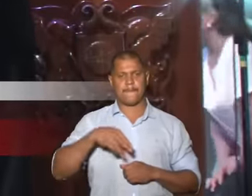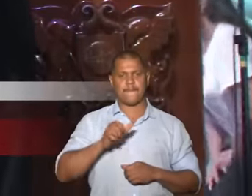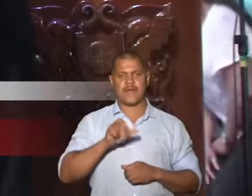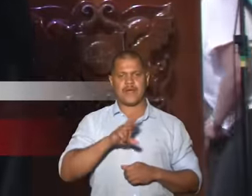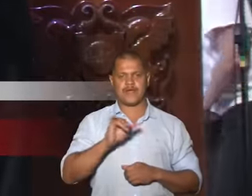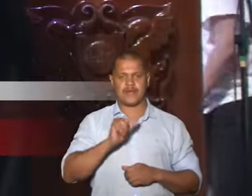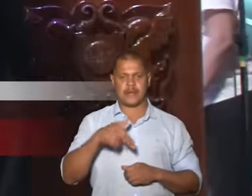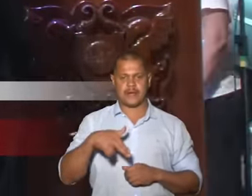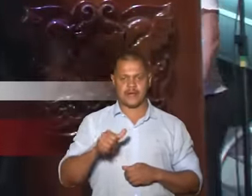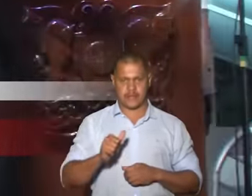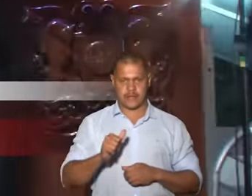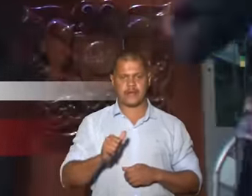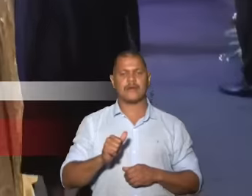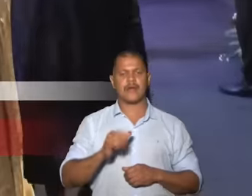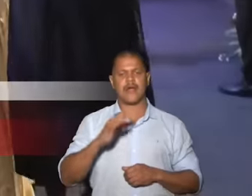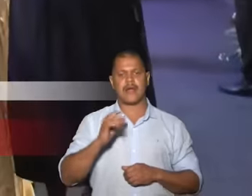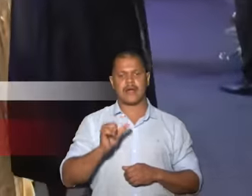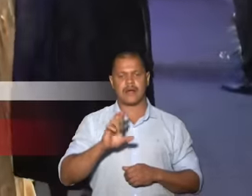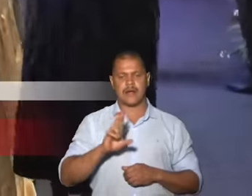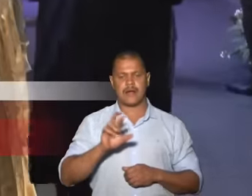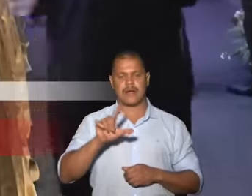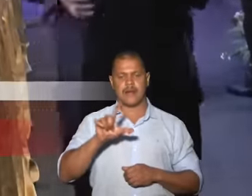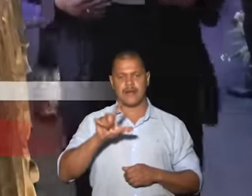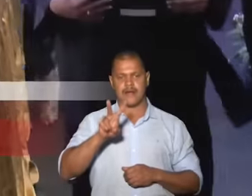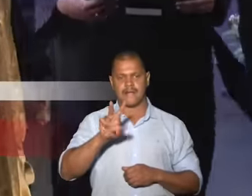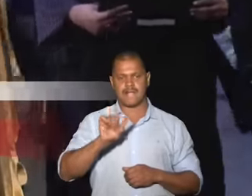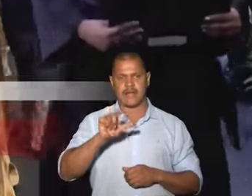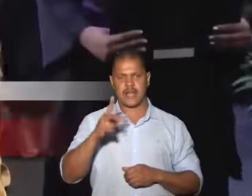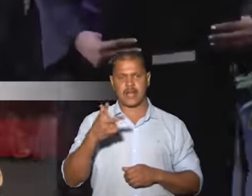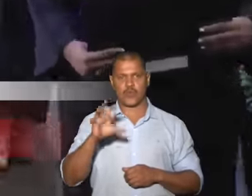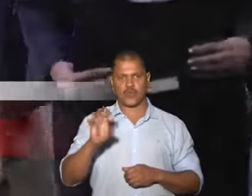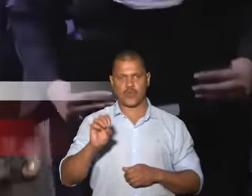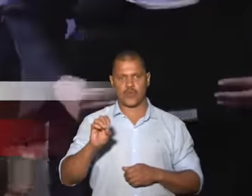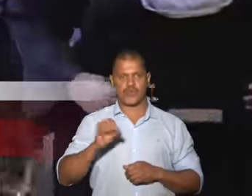Mariana Tiso de Carvalho,